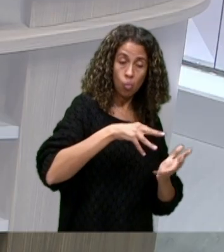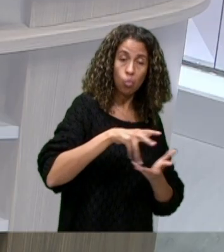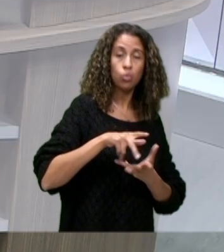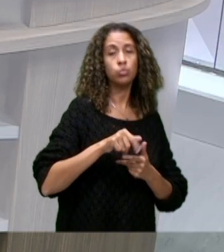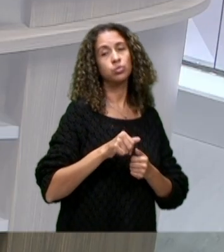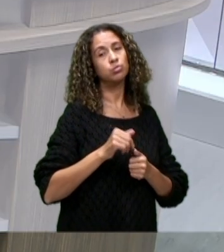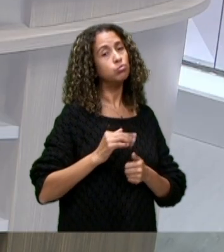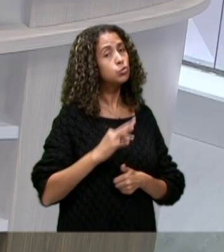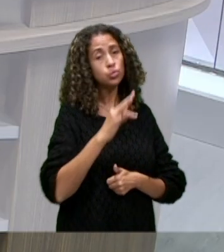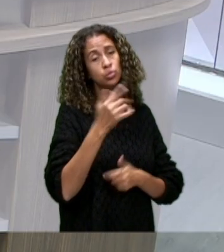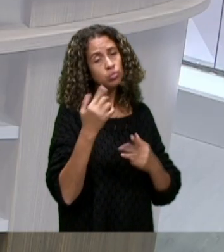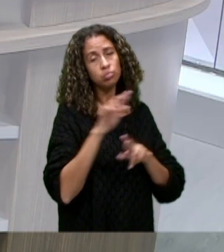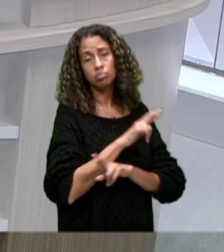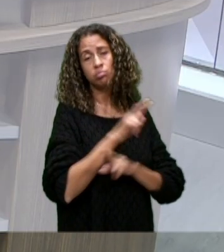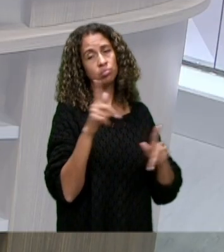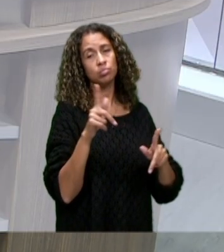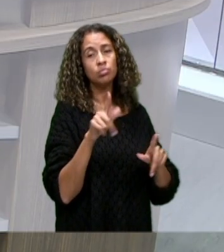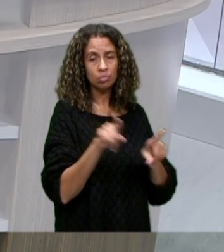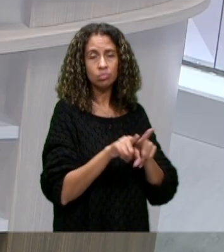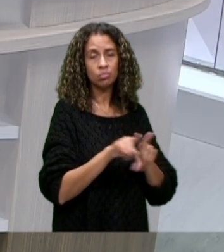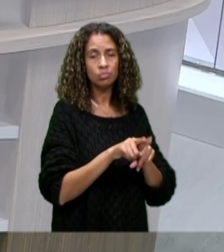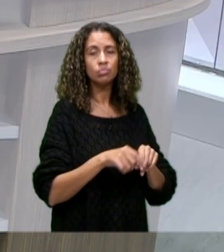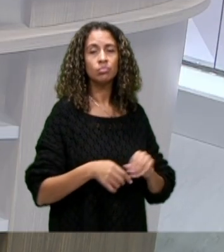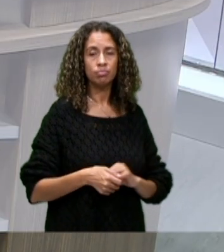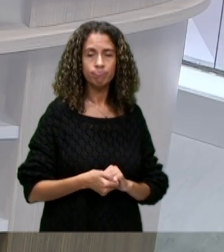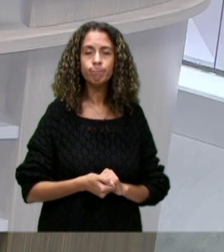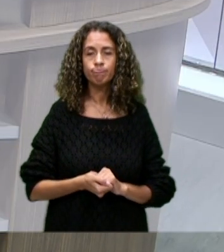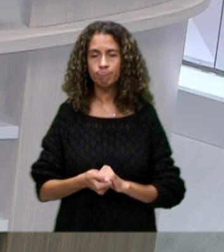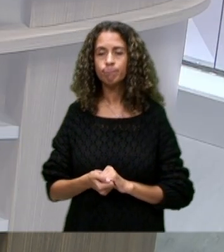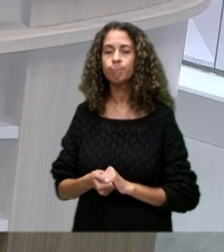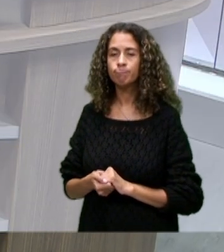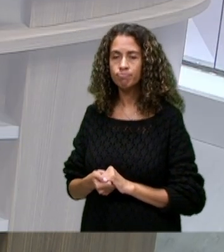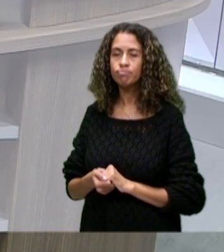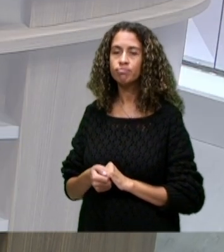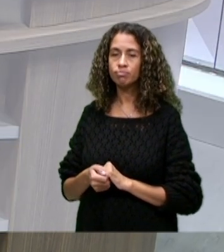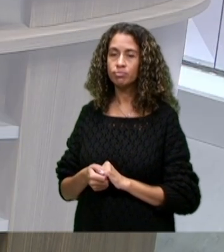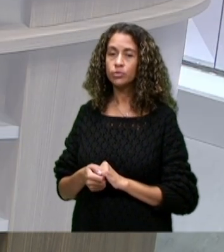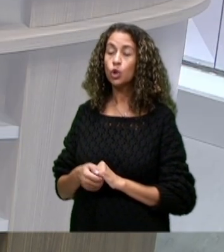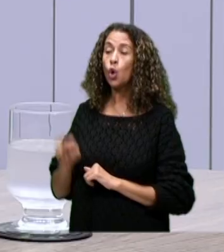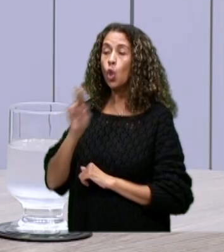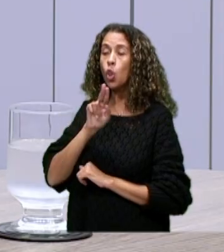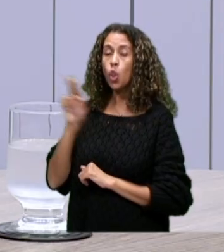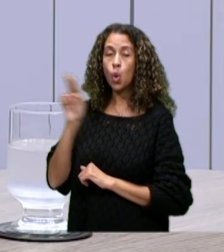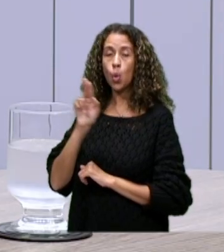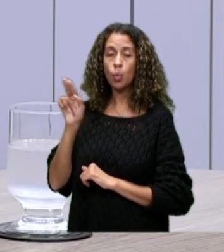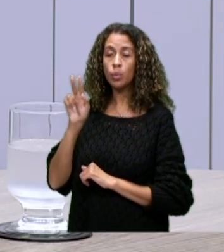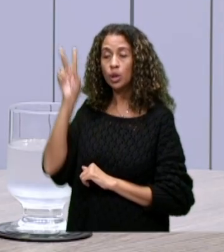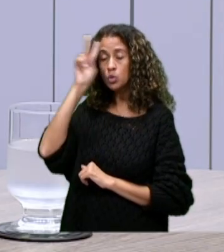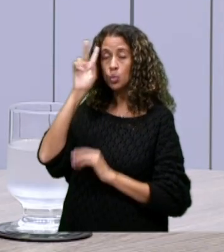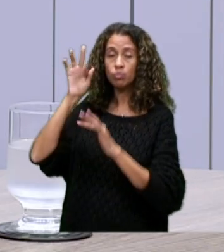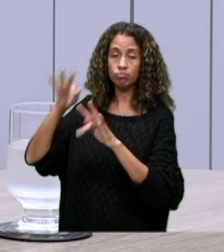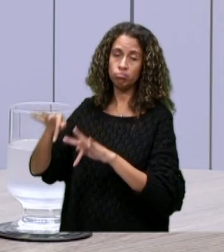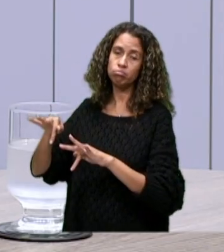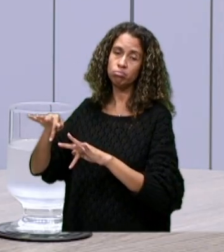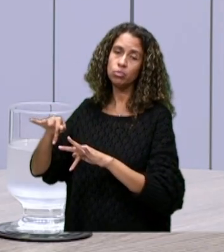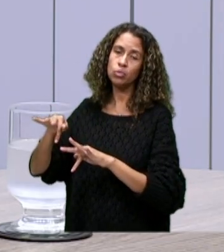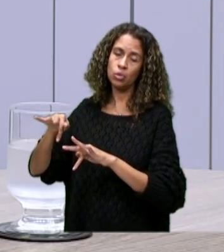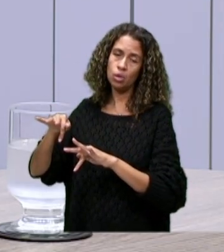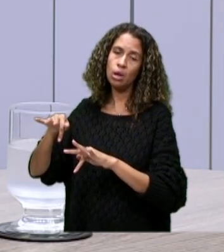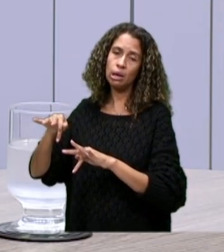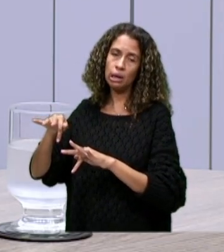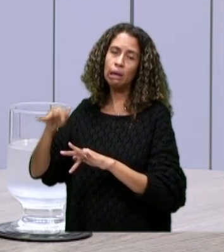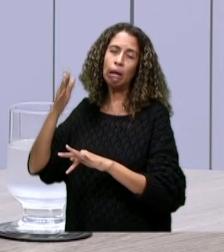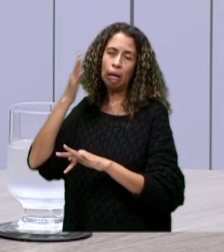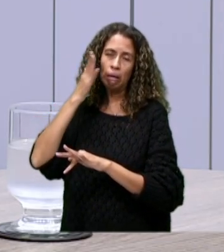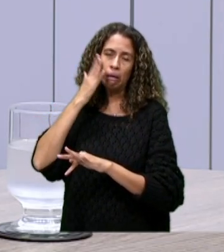né? Eu ia falar que o nome Fim da História, claro que é meio ligado ao